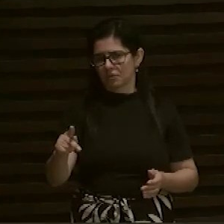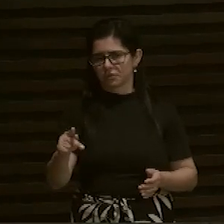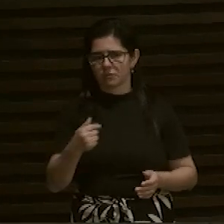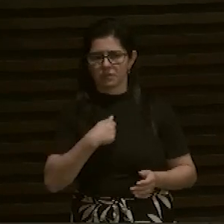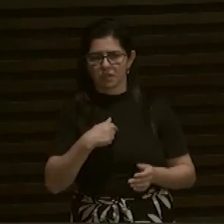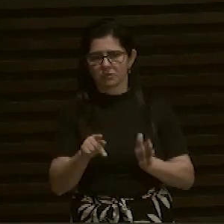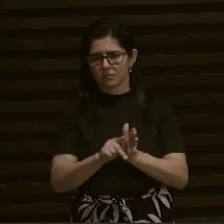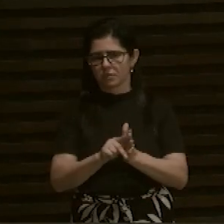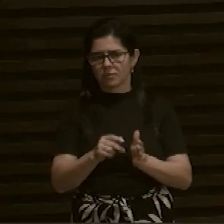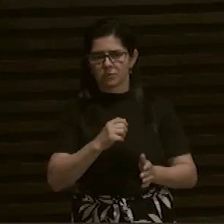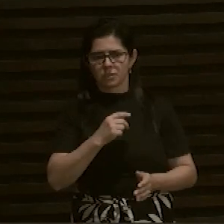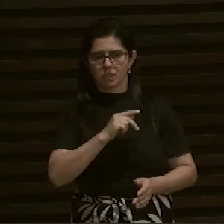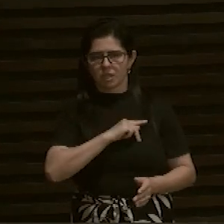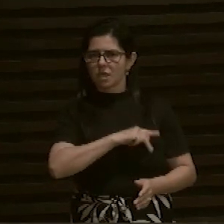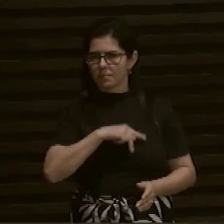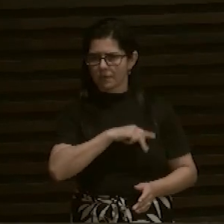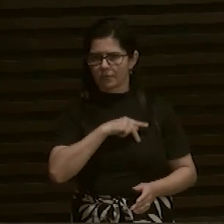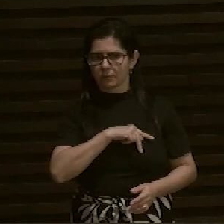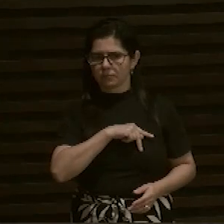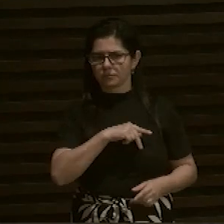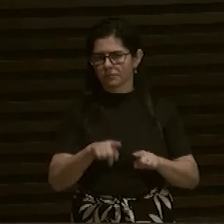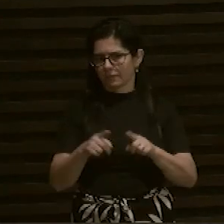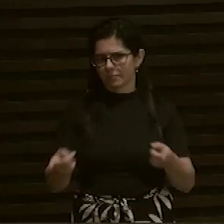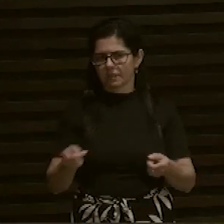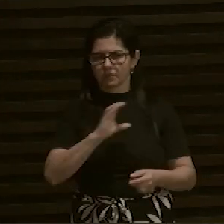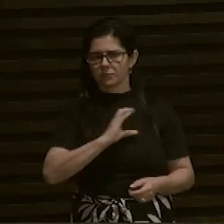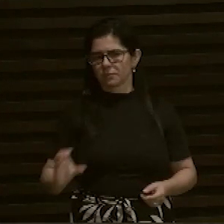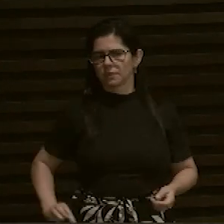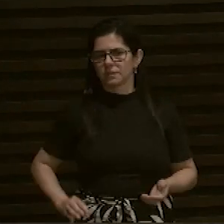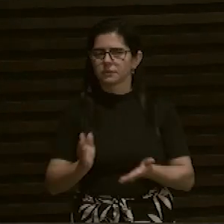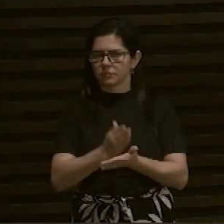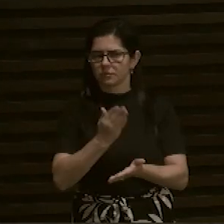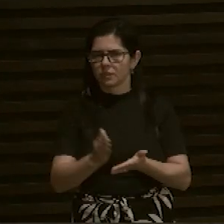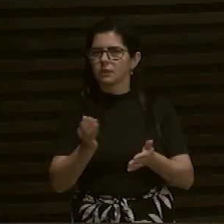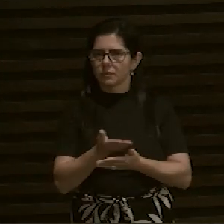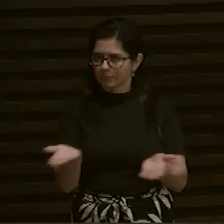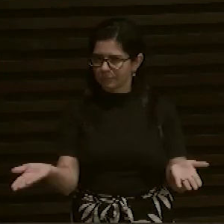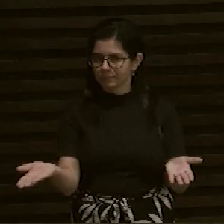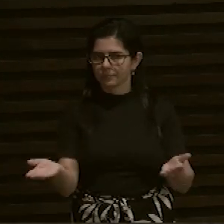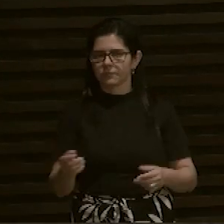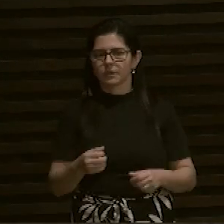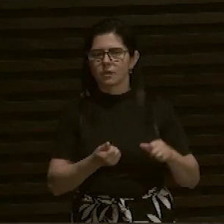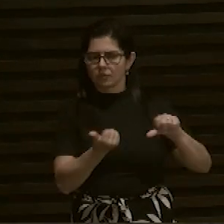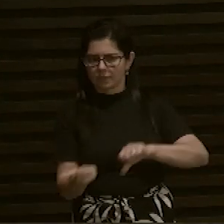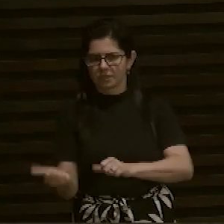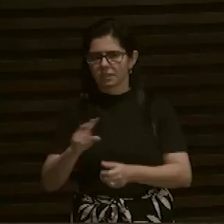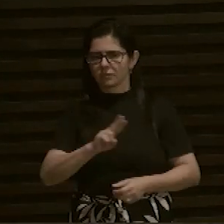Acaso Cristo está dividido? Foi Paulo crucificado em favor de vocês? Foram vocês batizados em nome de